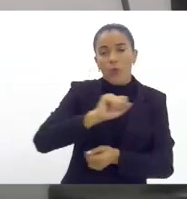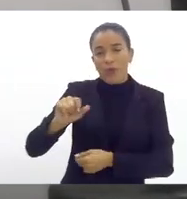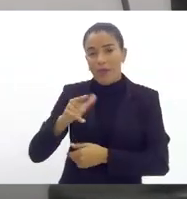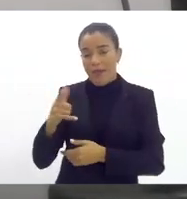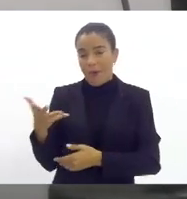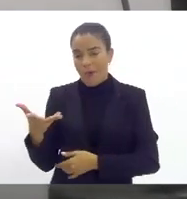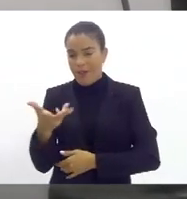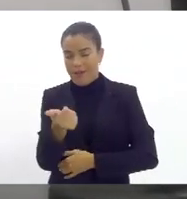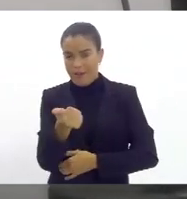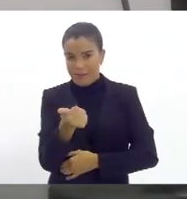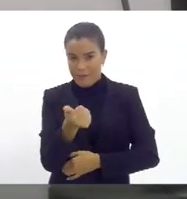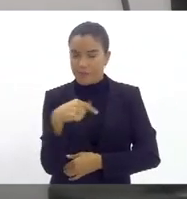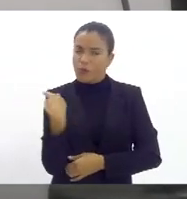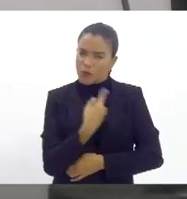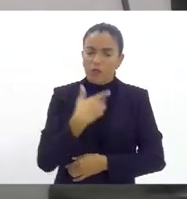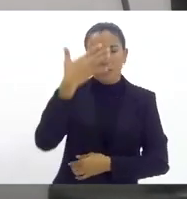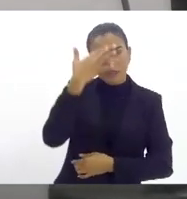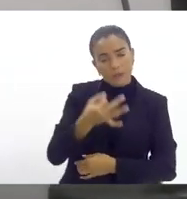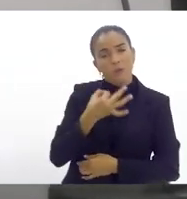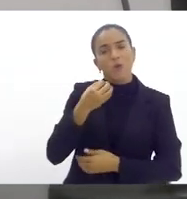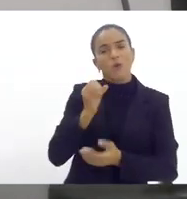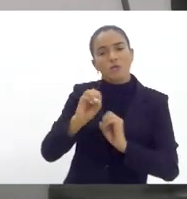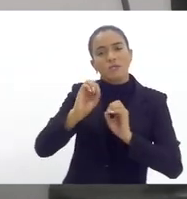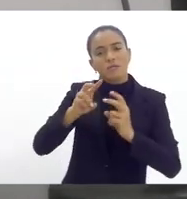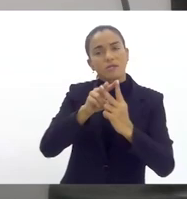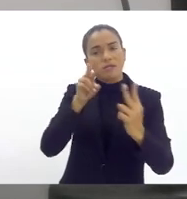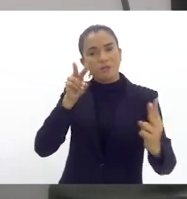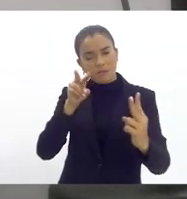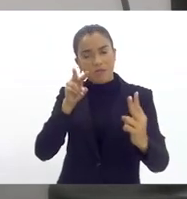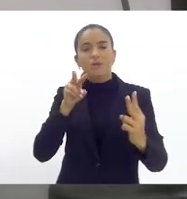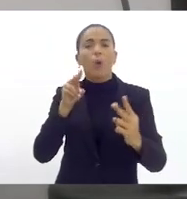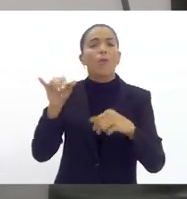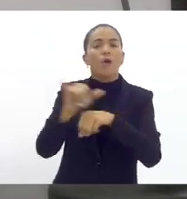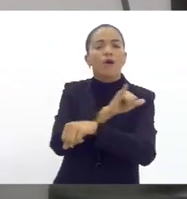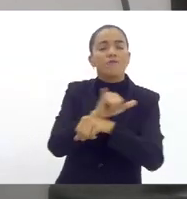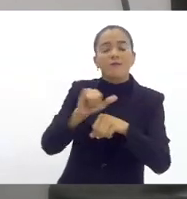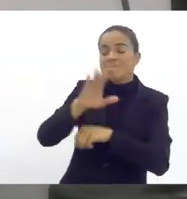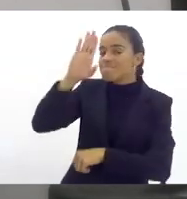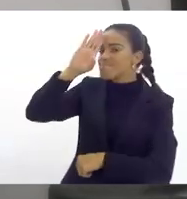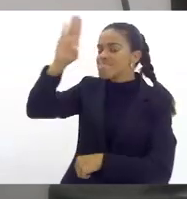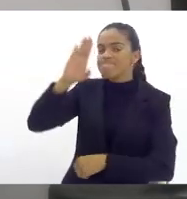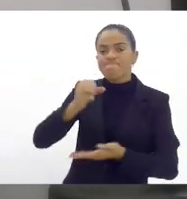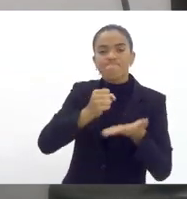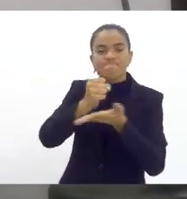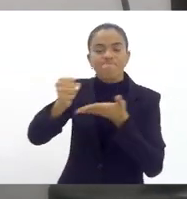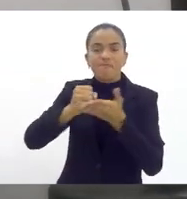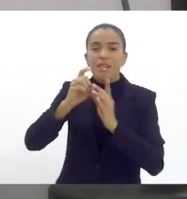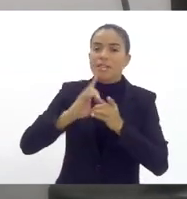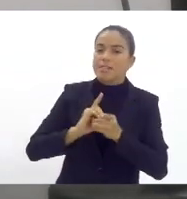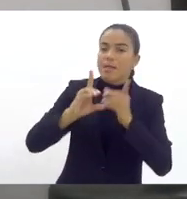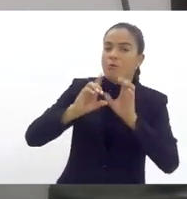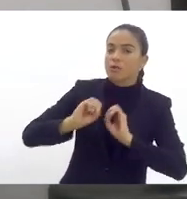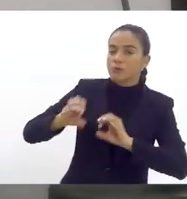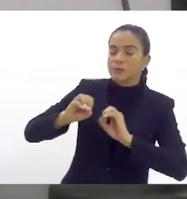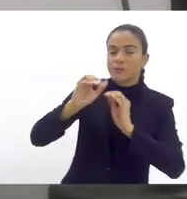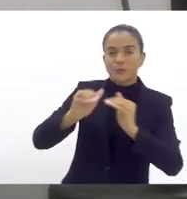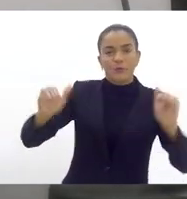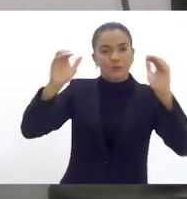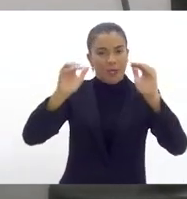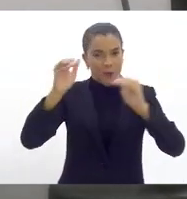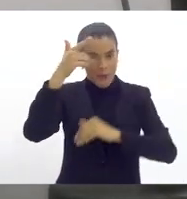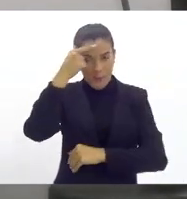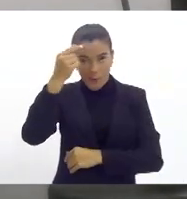a gente entende o ensino à distância como como uma ferramenta fundamental de democratização do ensino superior